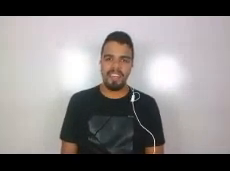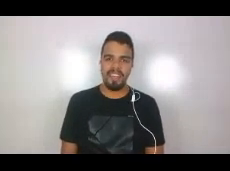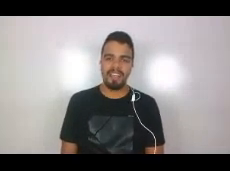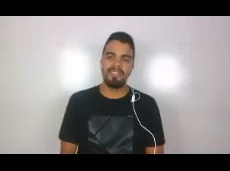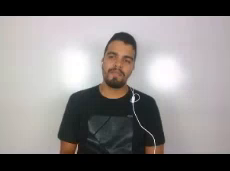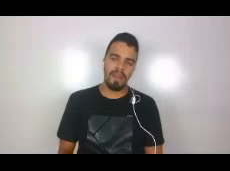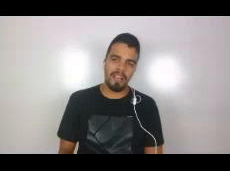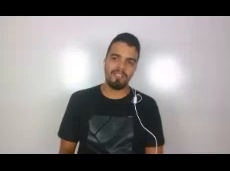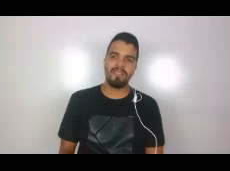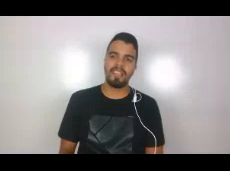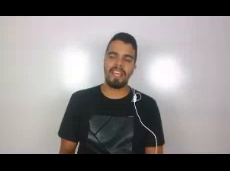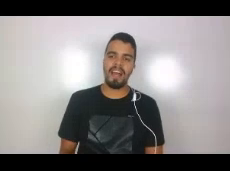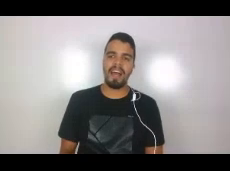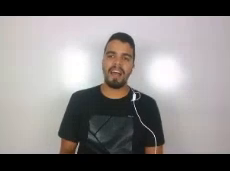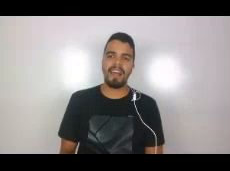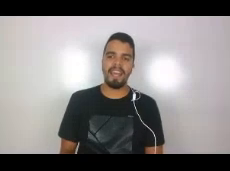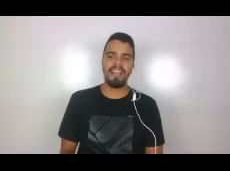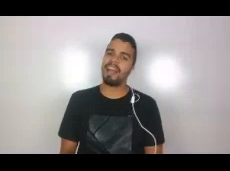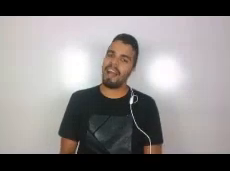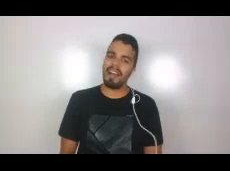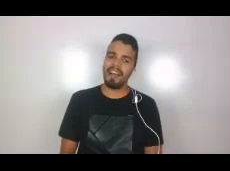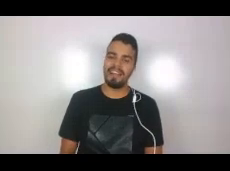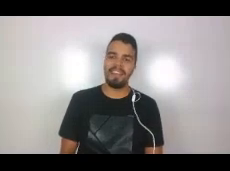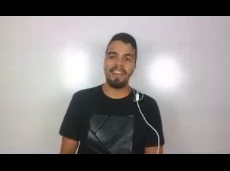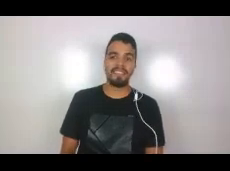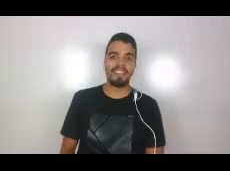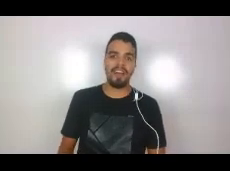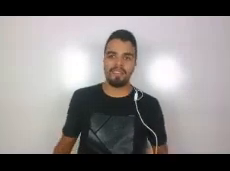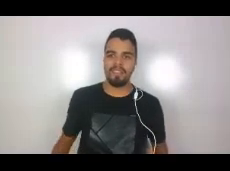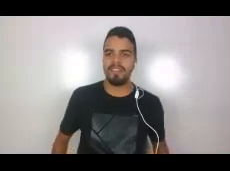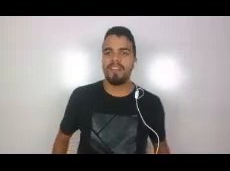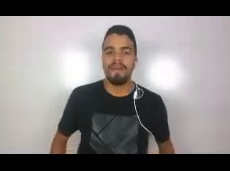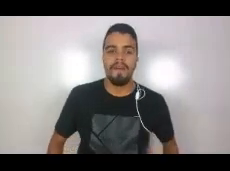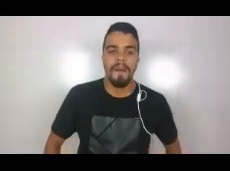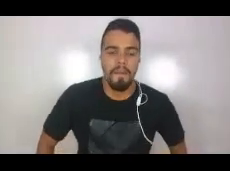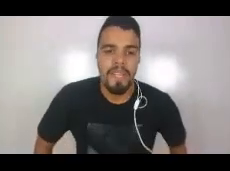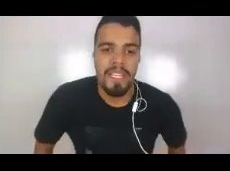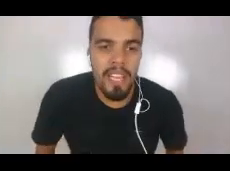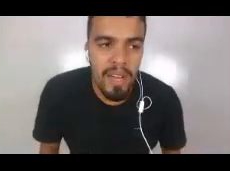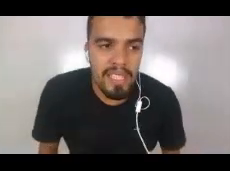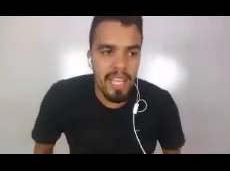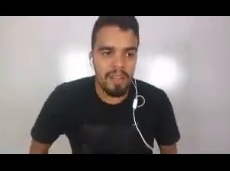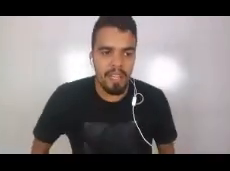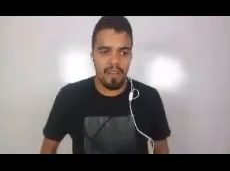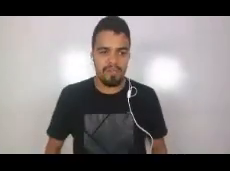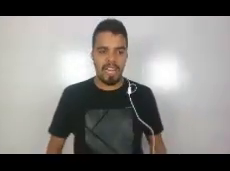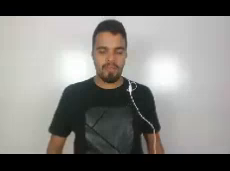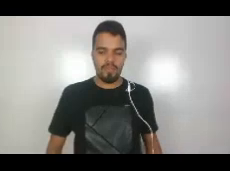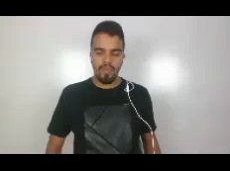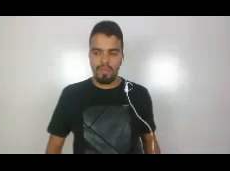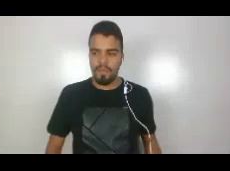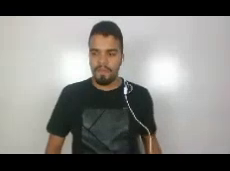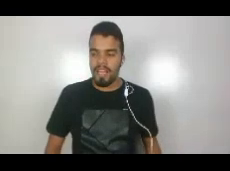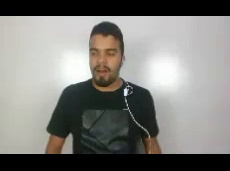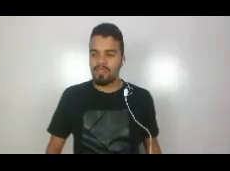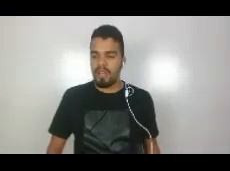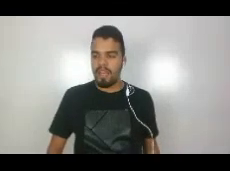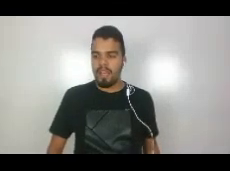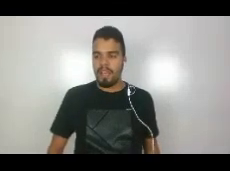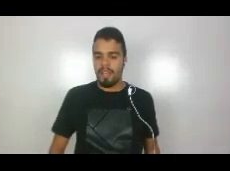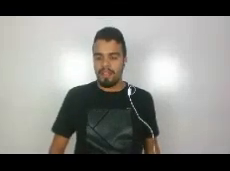H-A-N-D, espaço T-A-L-K, Rentalk. Então, o Rentalk ele é um tradutor,